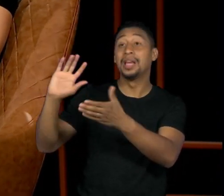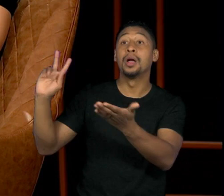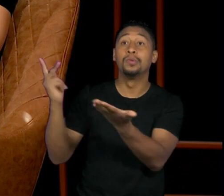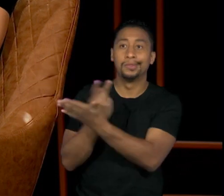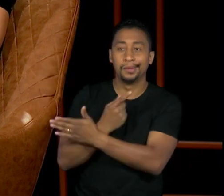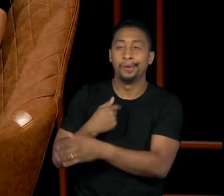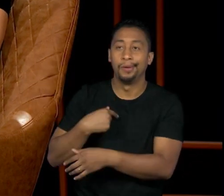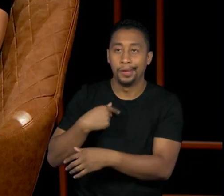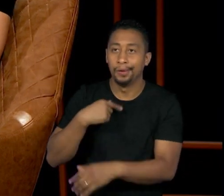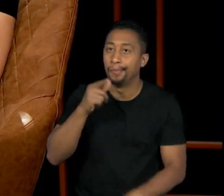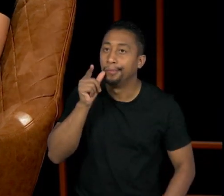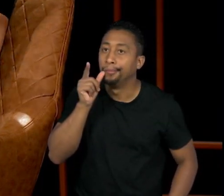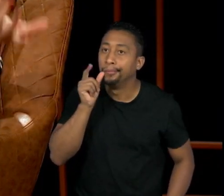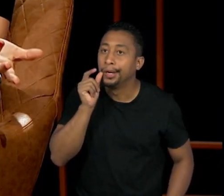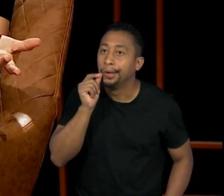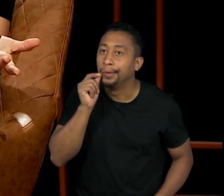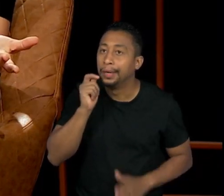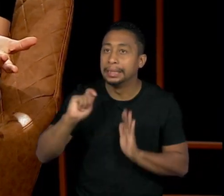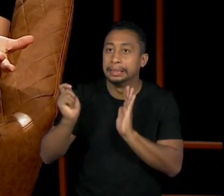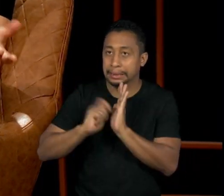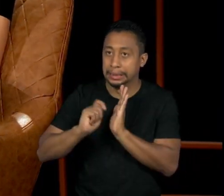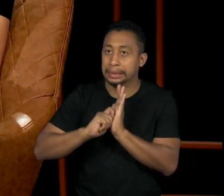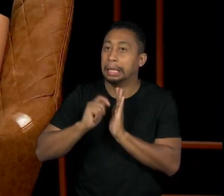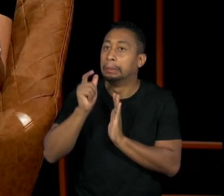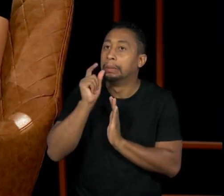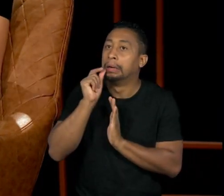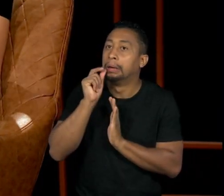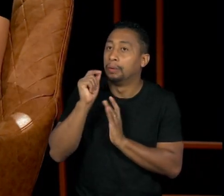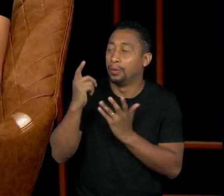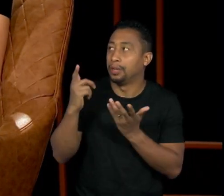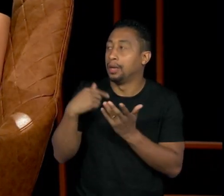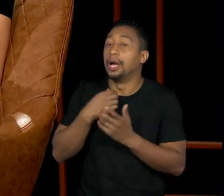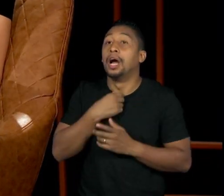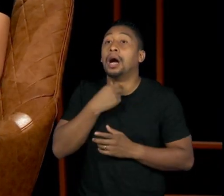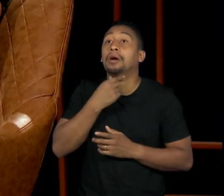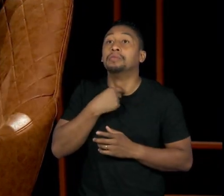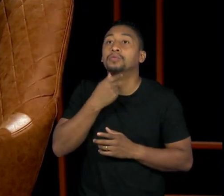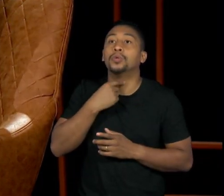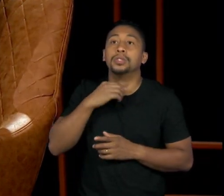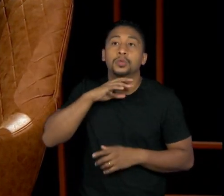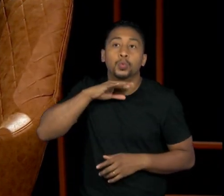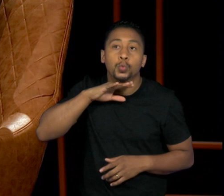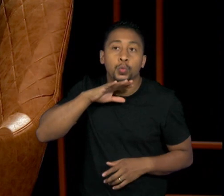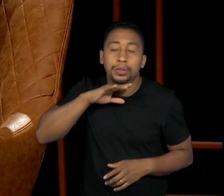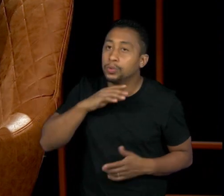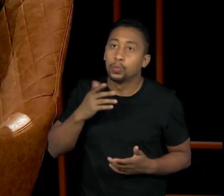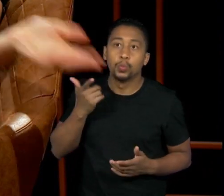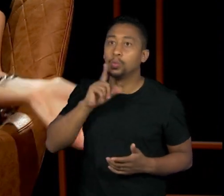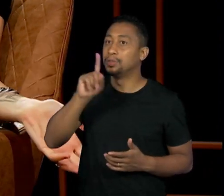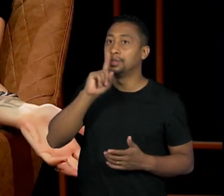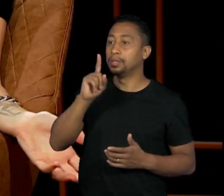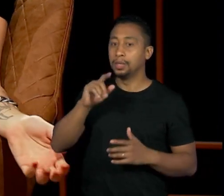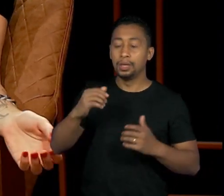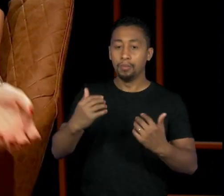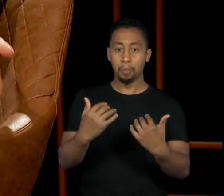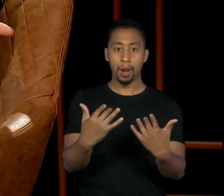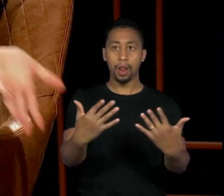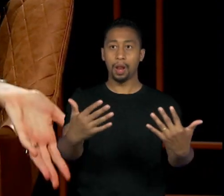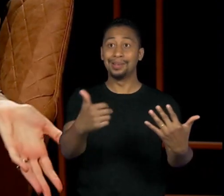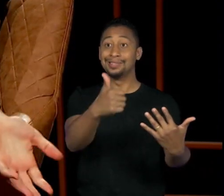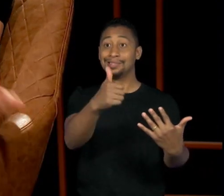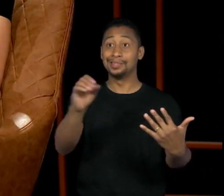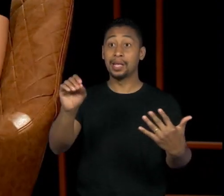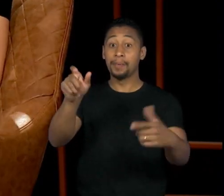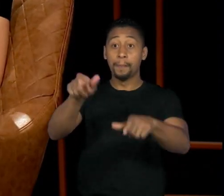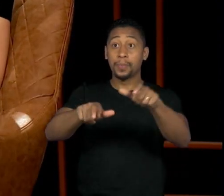maconha, fumei muita maconha, perdi a voz no show, fiquei afônica e cheguei para gravar o Som Brasil Cazuza, tinha 100 pessoas no estúdio e ninguém podia